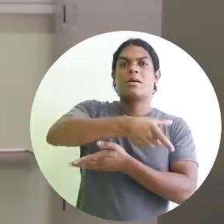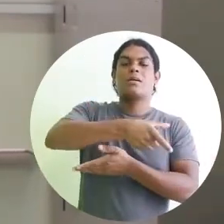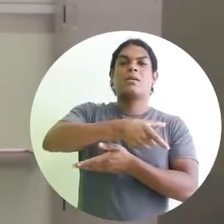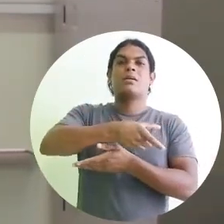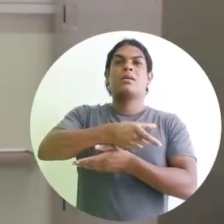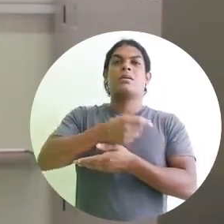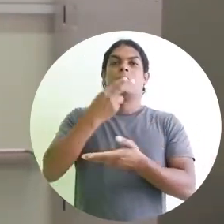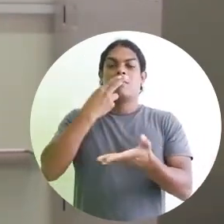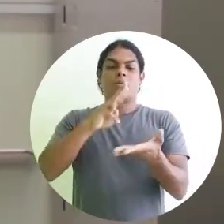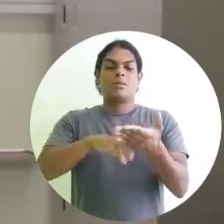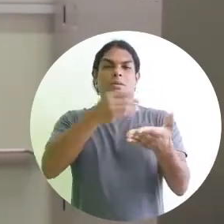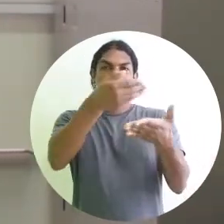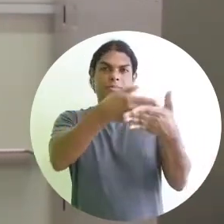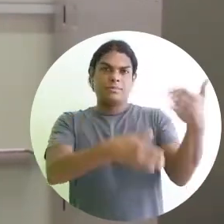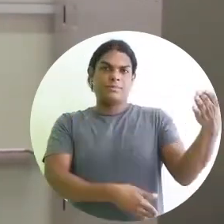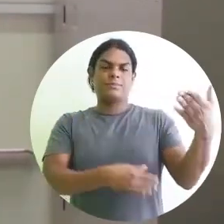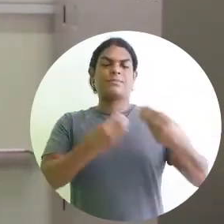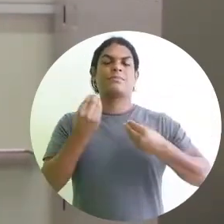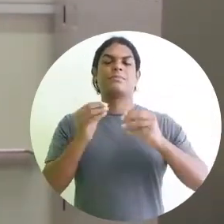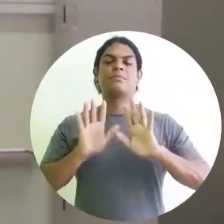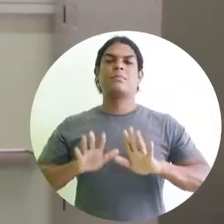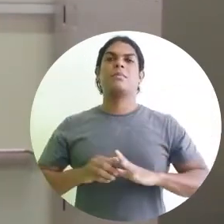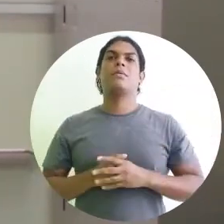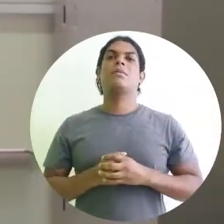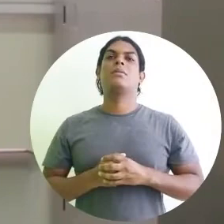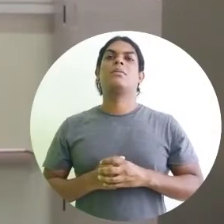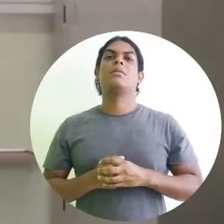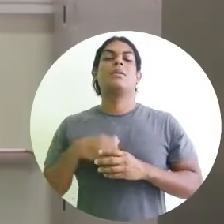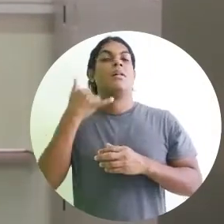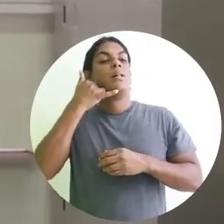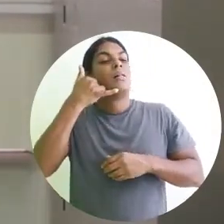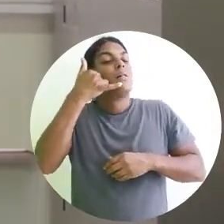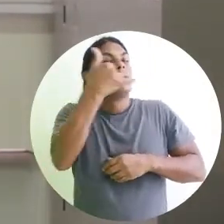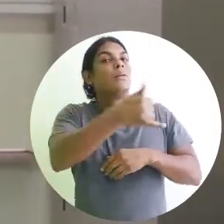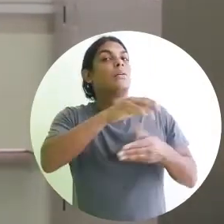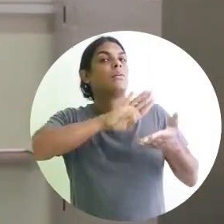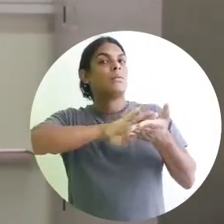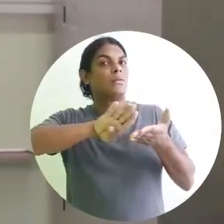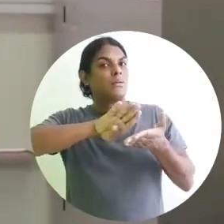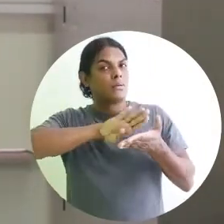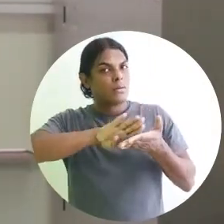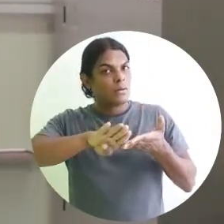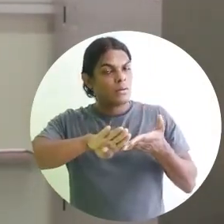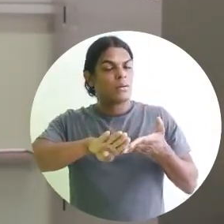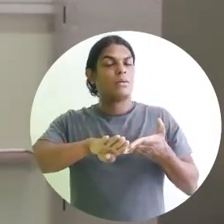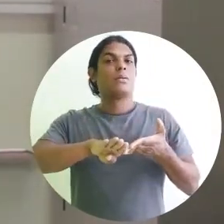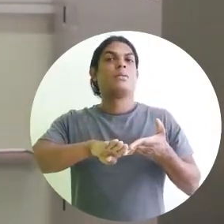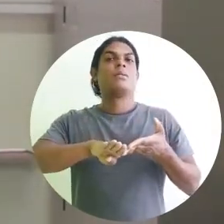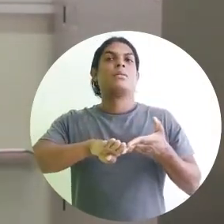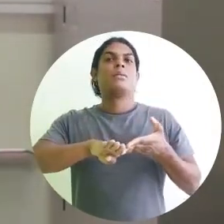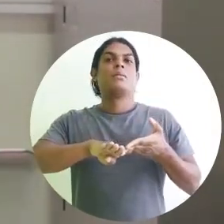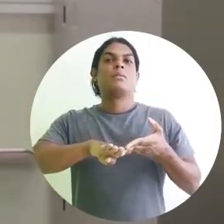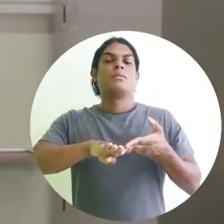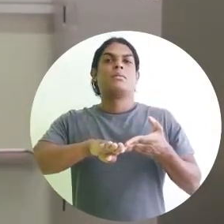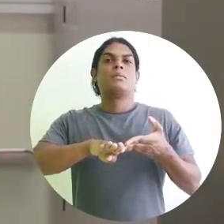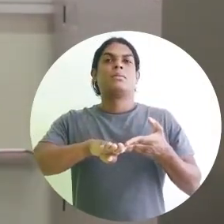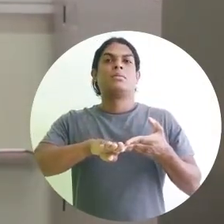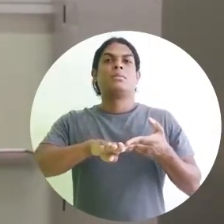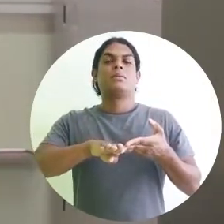crédito. Então, como funciona isso? Ele contacta o banco dele, o banco do importador, e